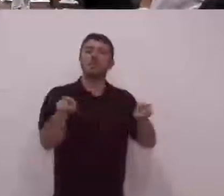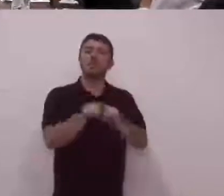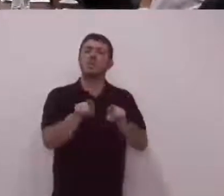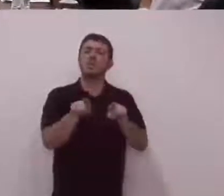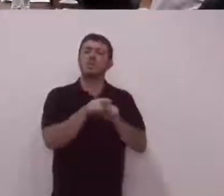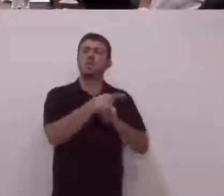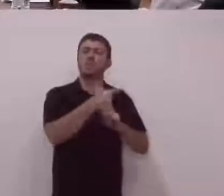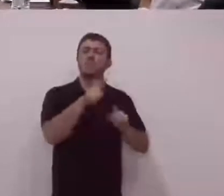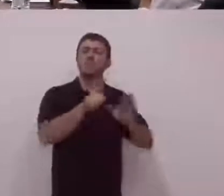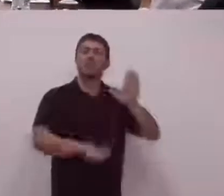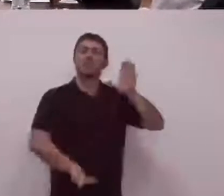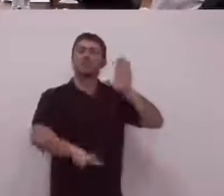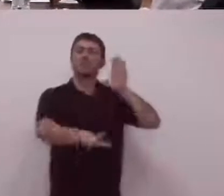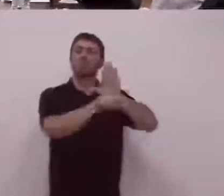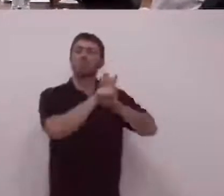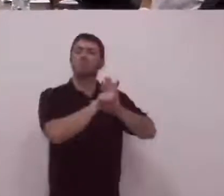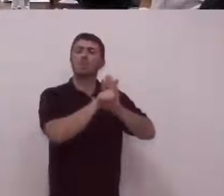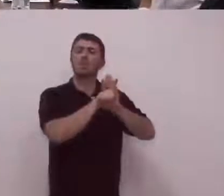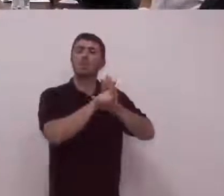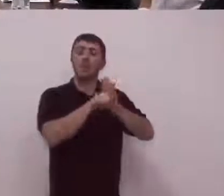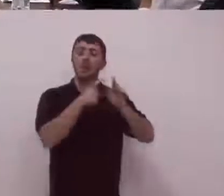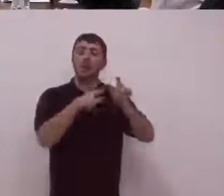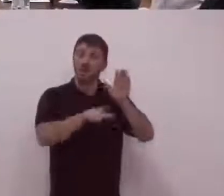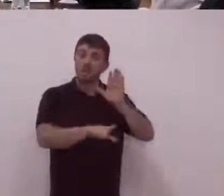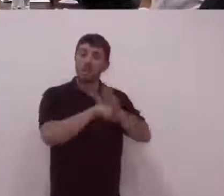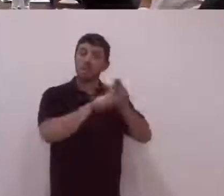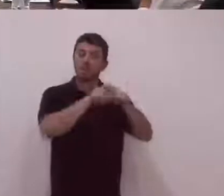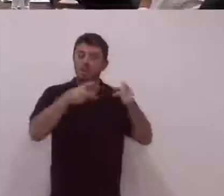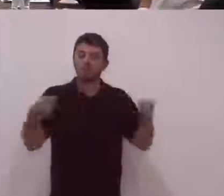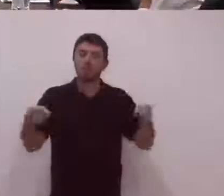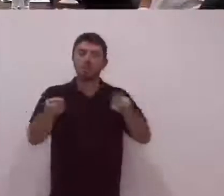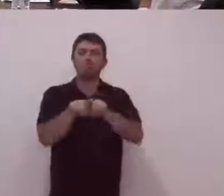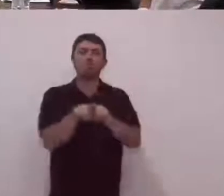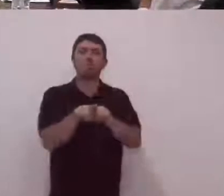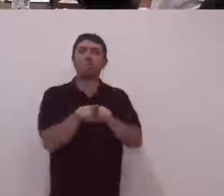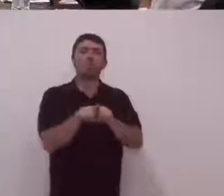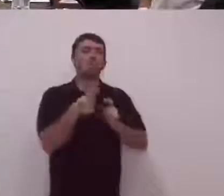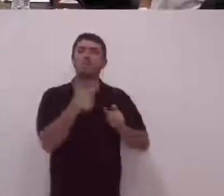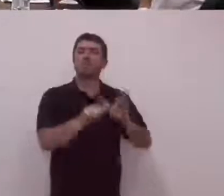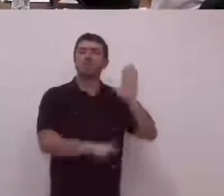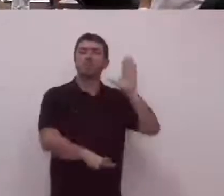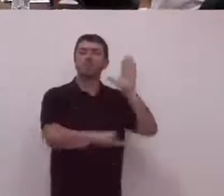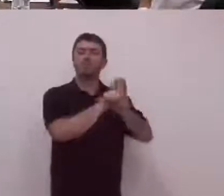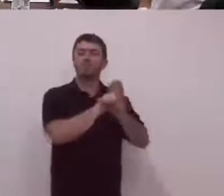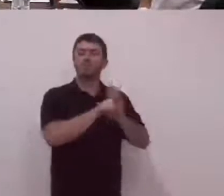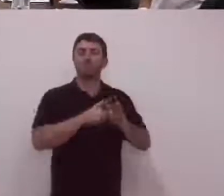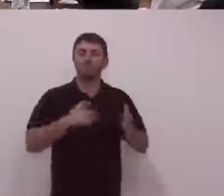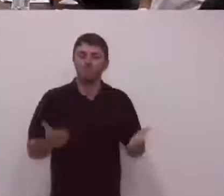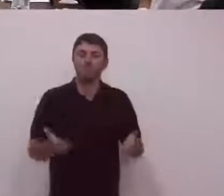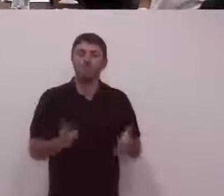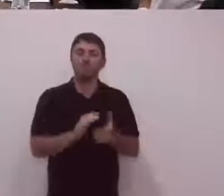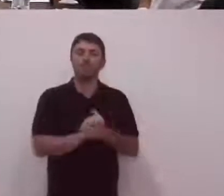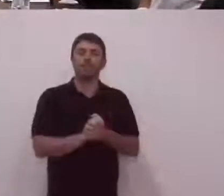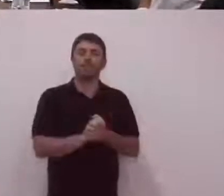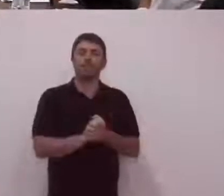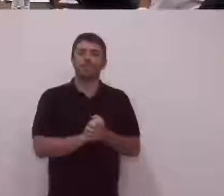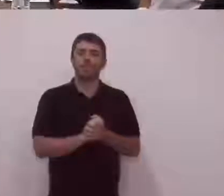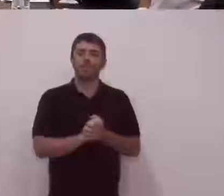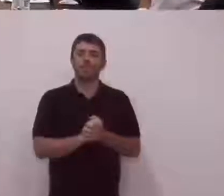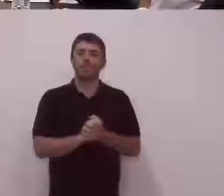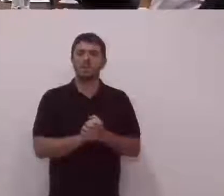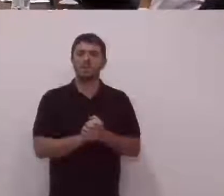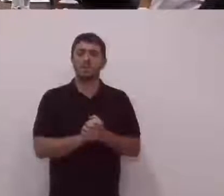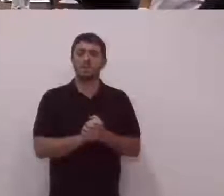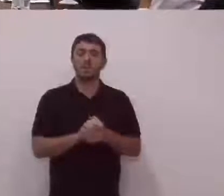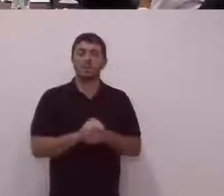Essa lei municipal atualizada só foi aprovada em janeiro de 2018, lei 3.809, barra de 2018. Não